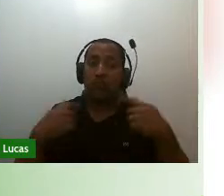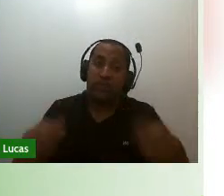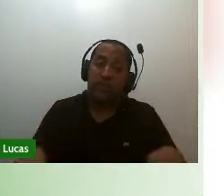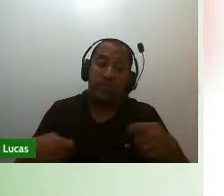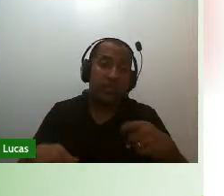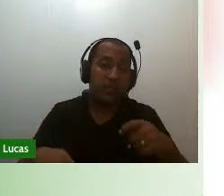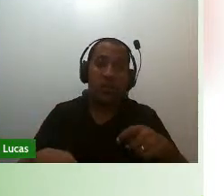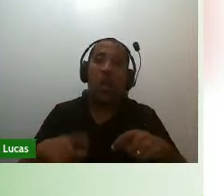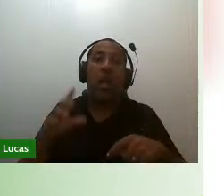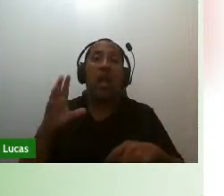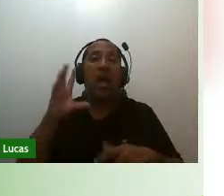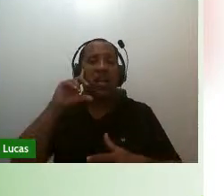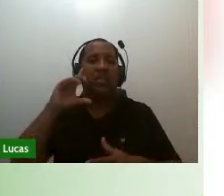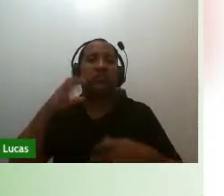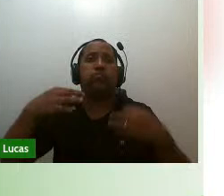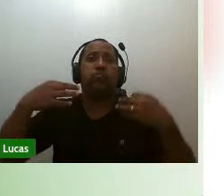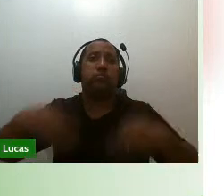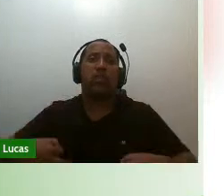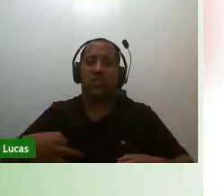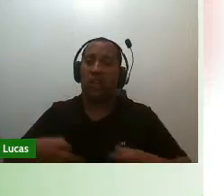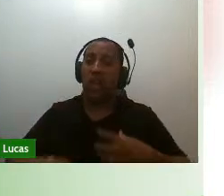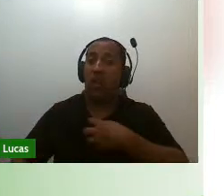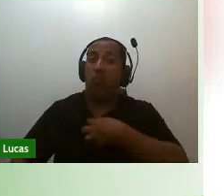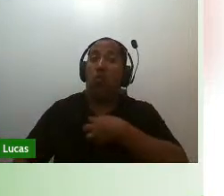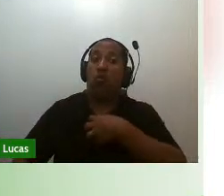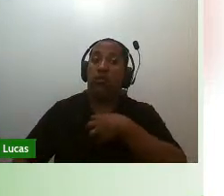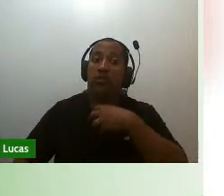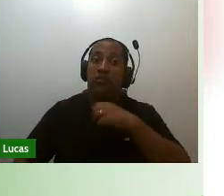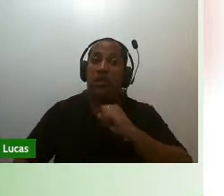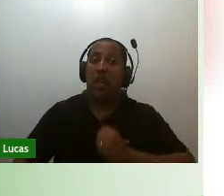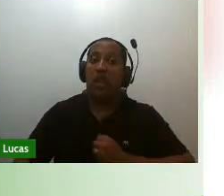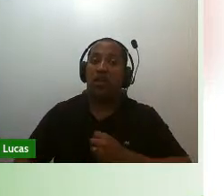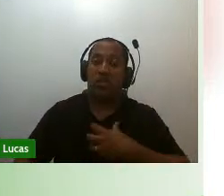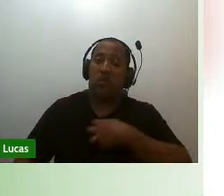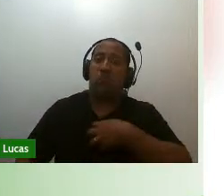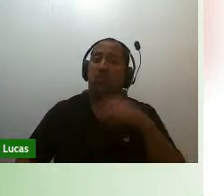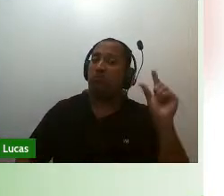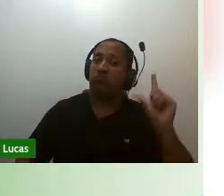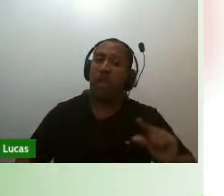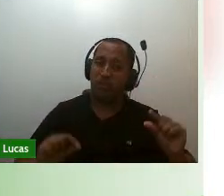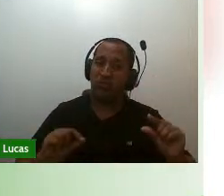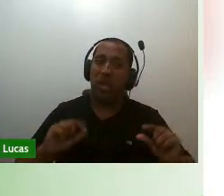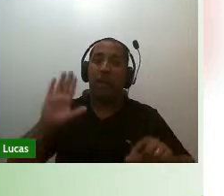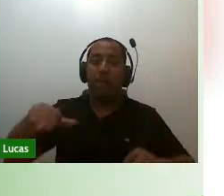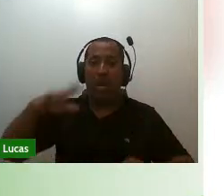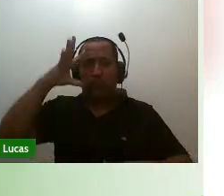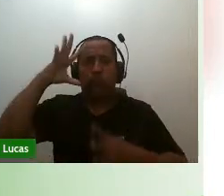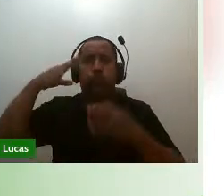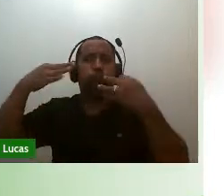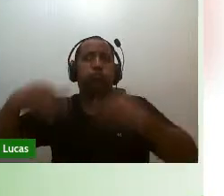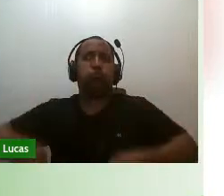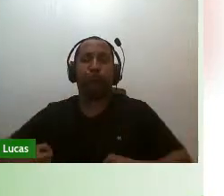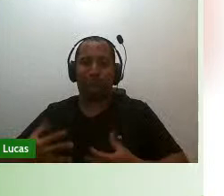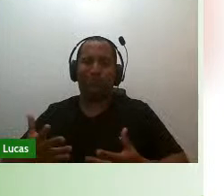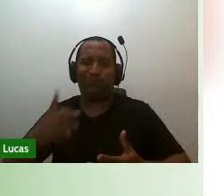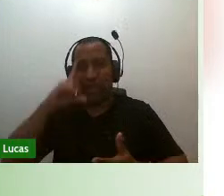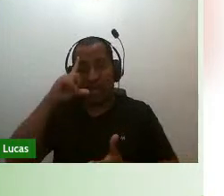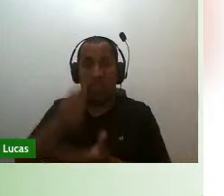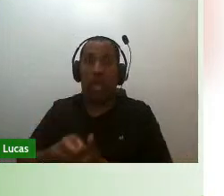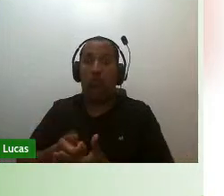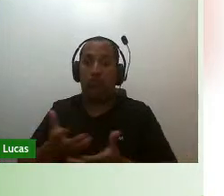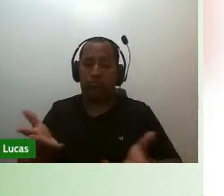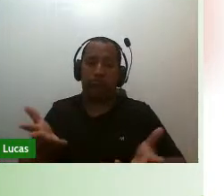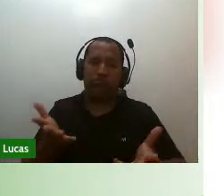implementar a razão e menos emoção. Agora, existe de fato uma contradição entre